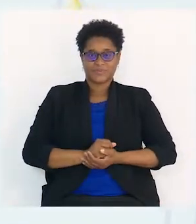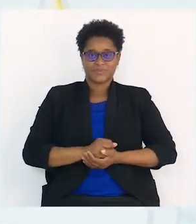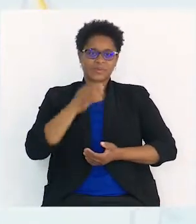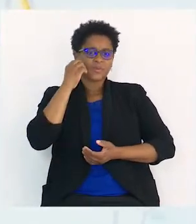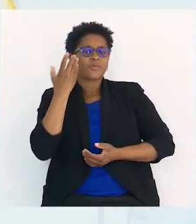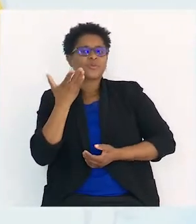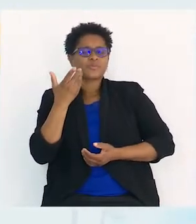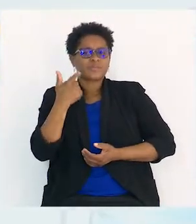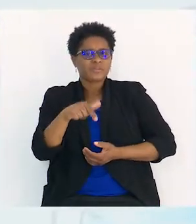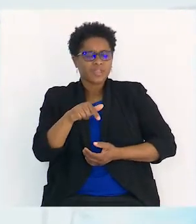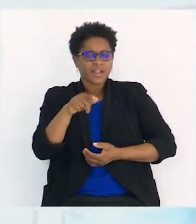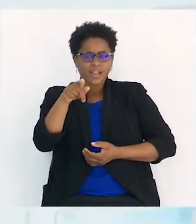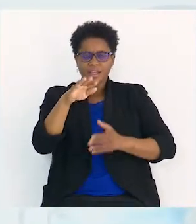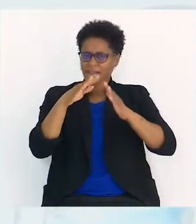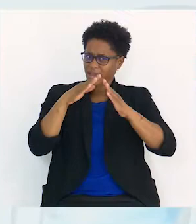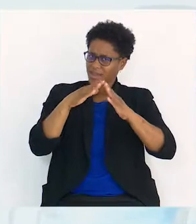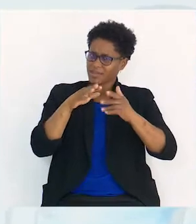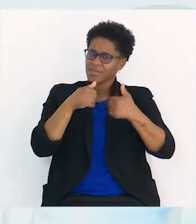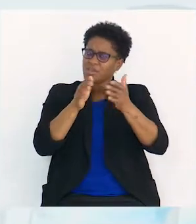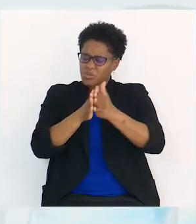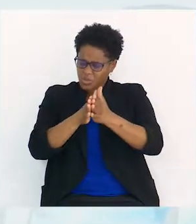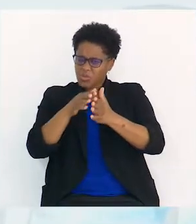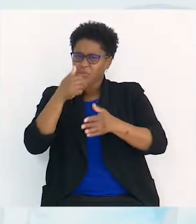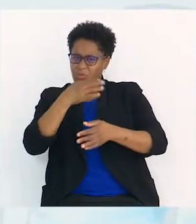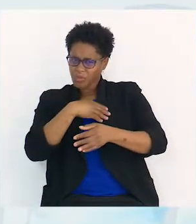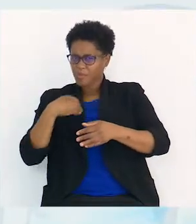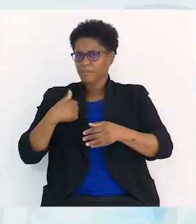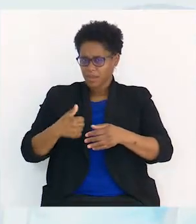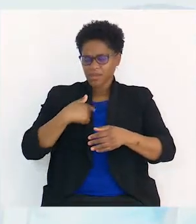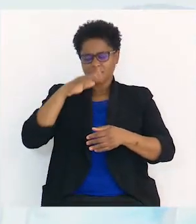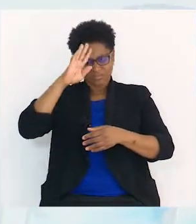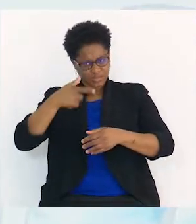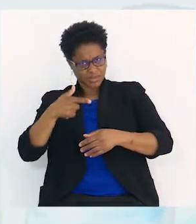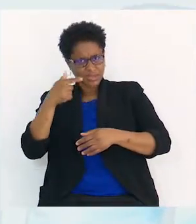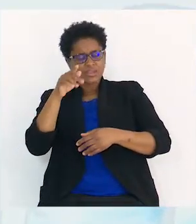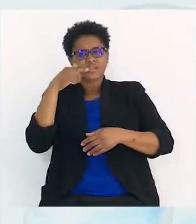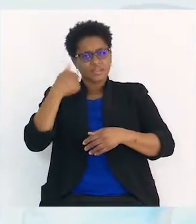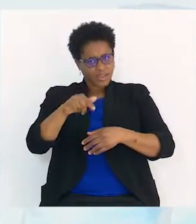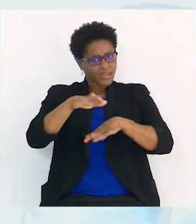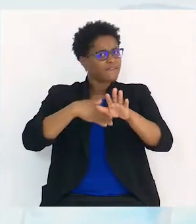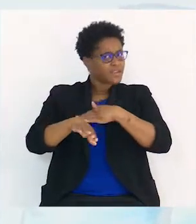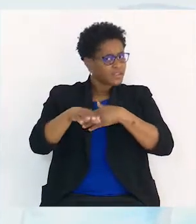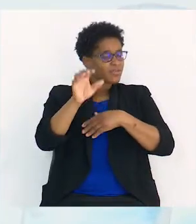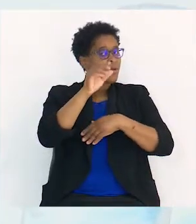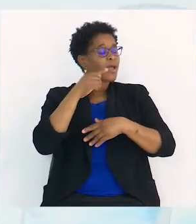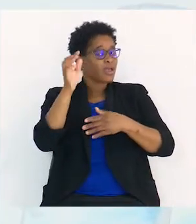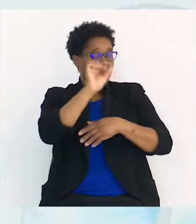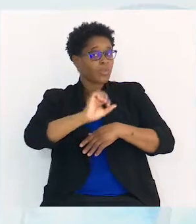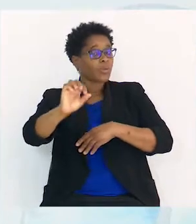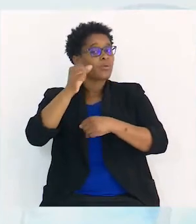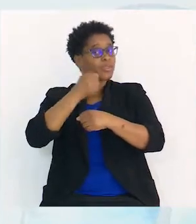Como é que está tudo lá em casa? Acredito que está tudo ok, que estás bem, que estás a fazer a tua parte como cidadão ou como